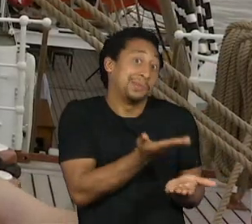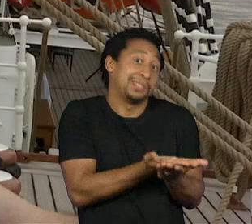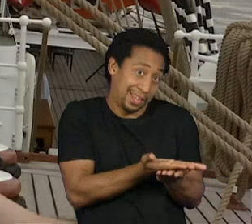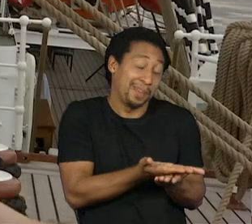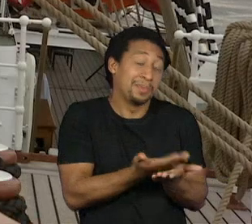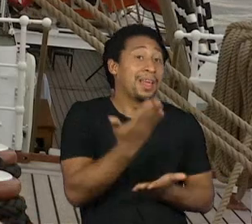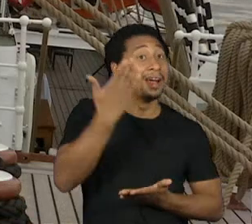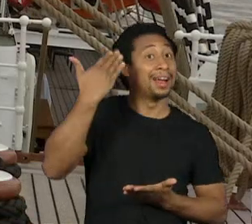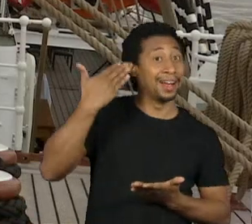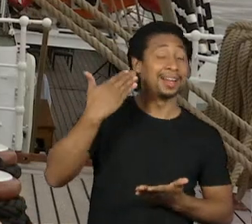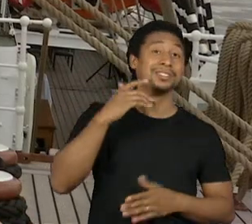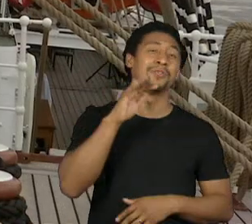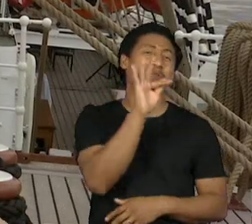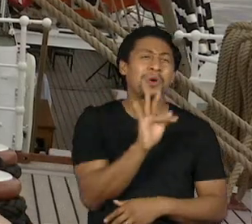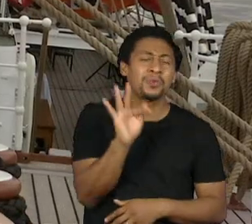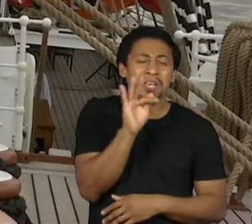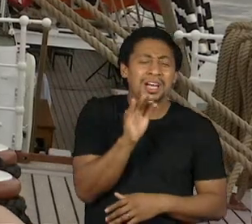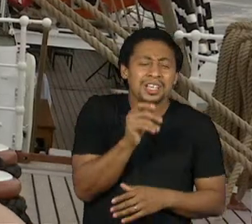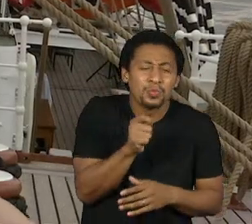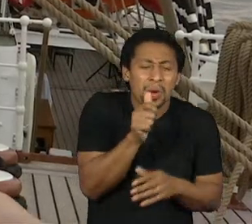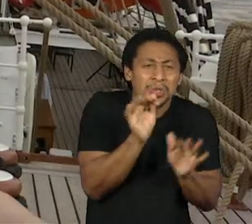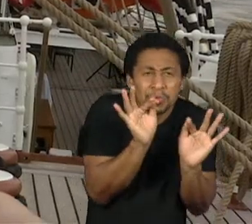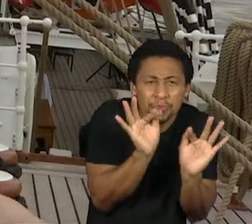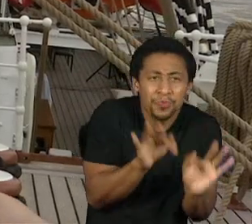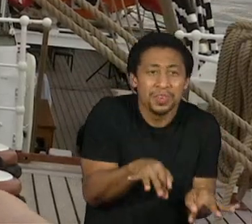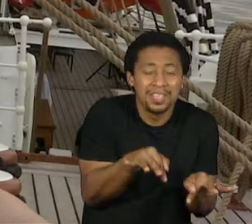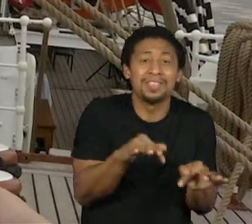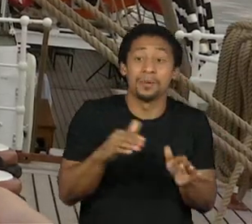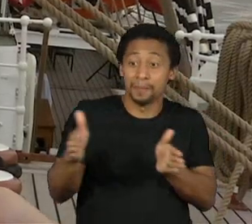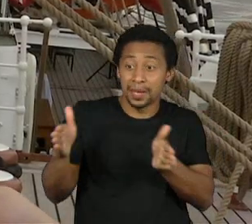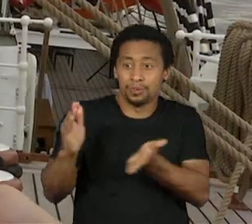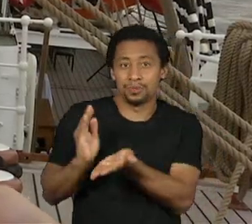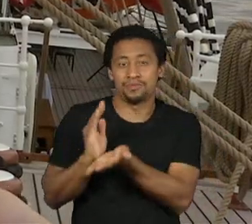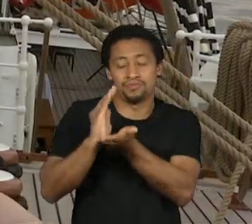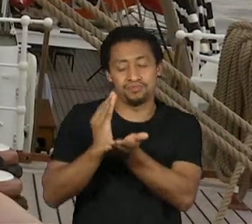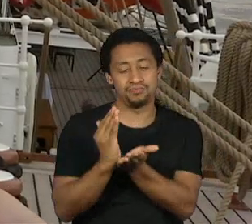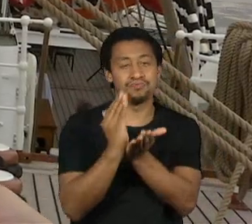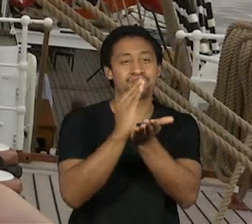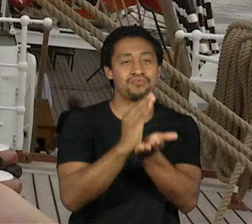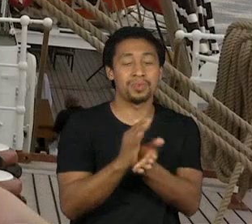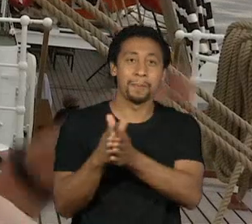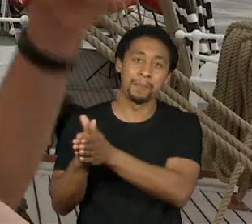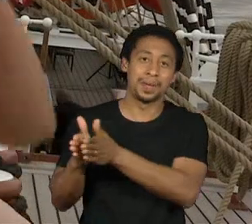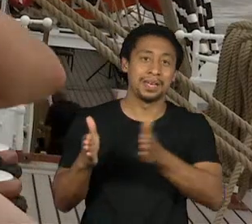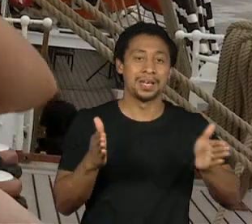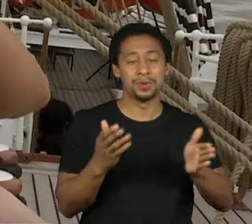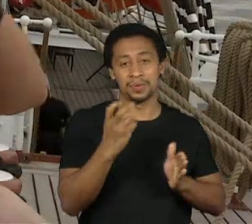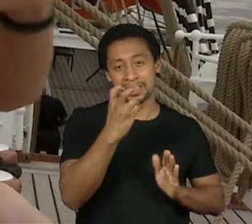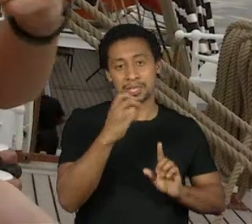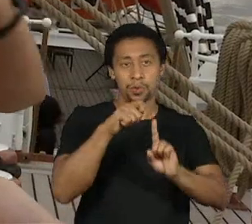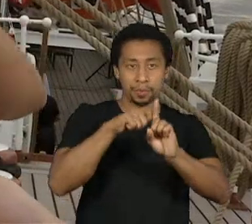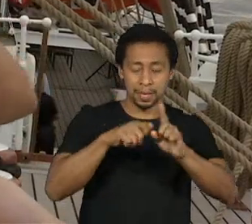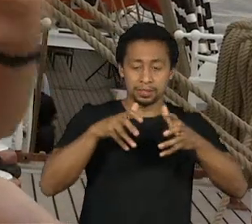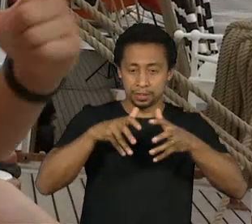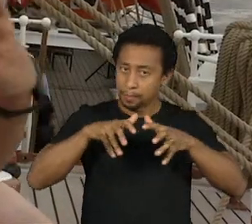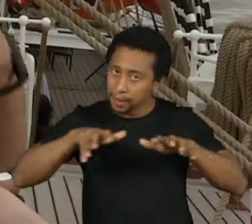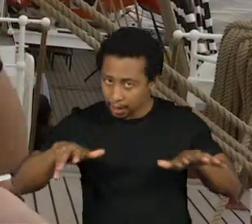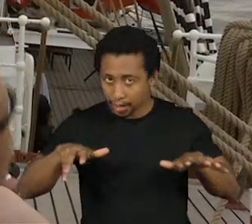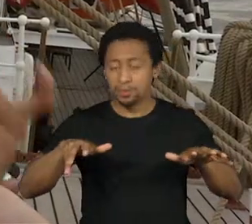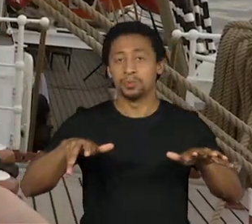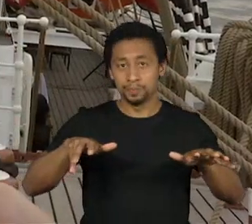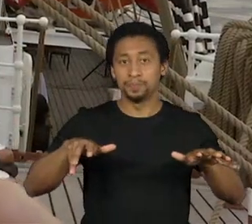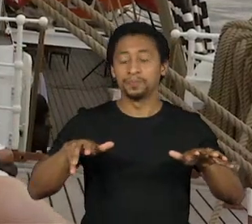fazendo faculdade, terminando a faculdade ao longo da viagem. A viagem toda levou 5 meses, divididos em